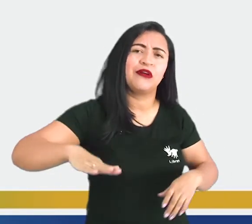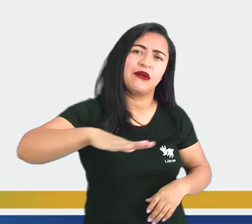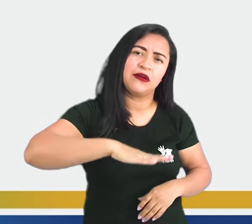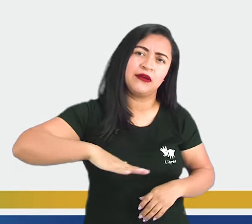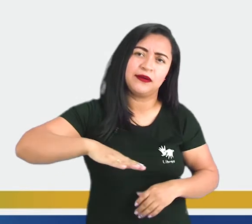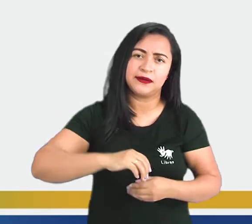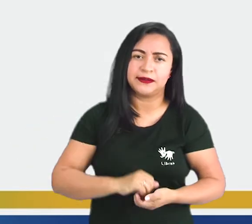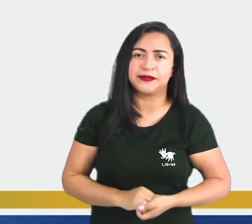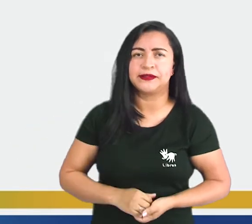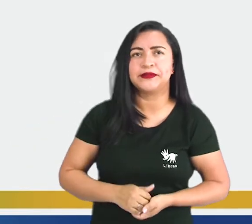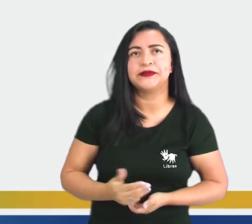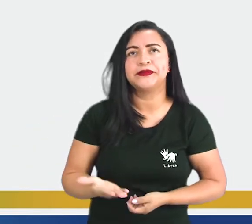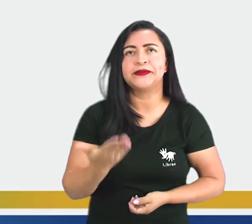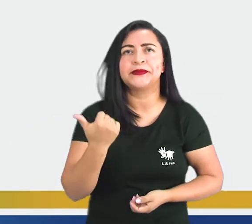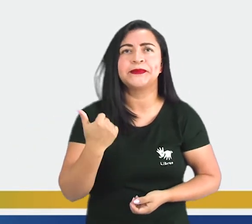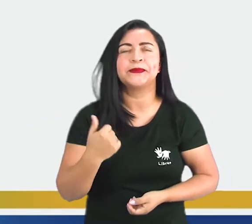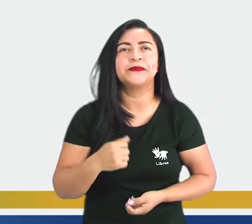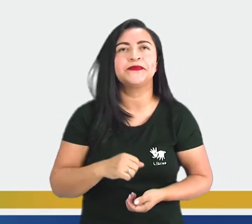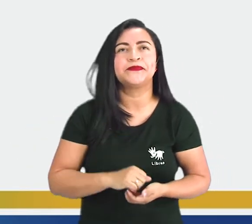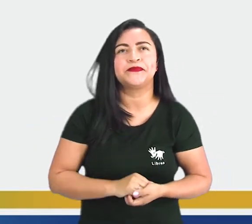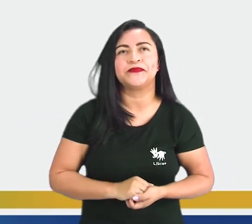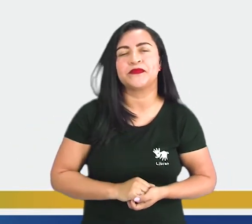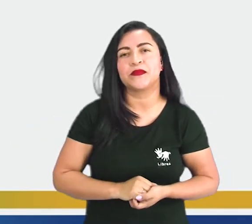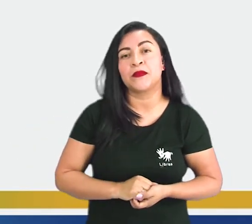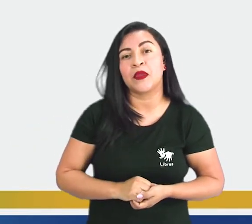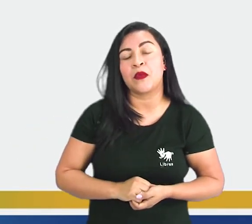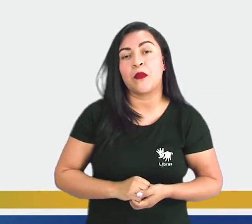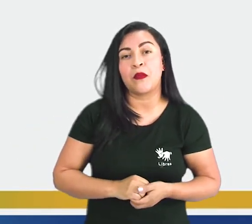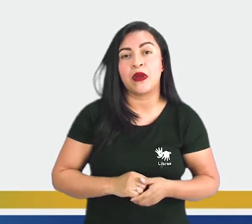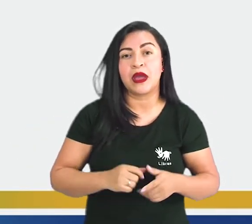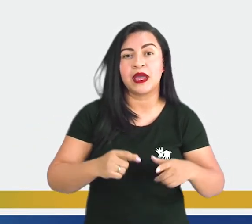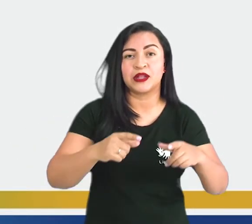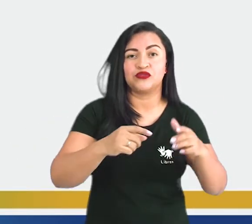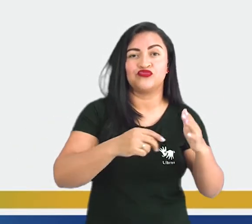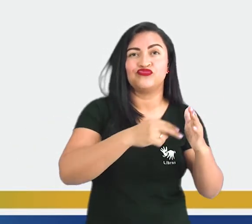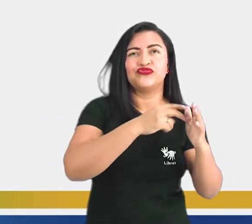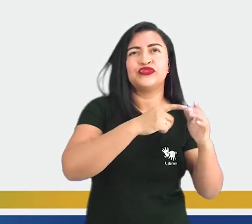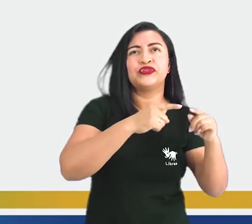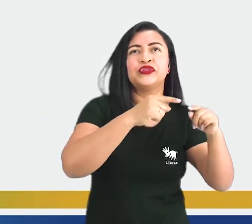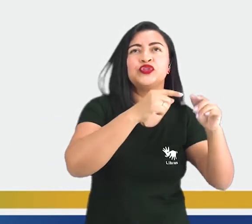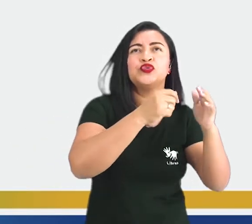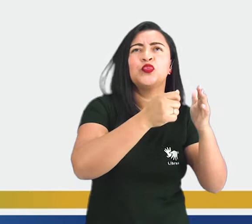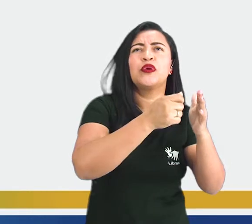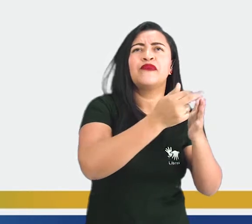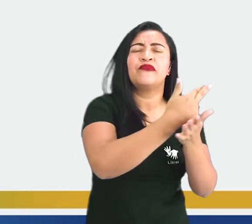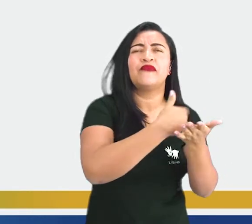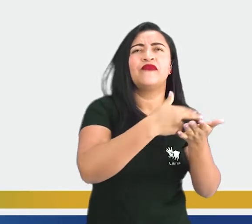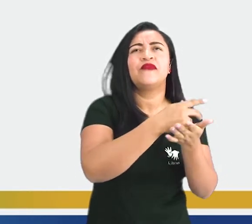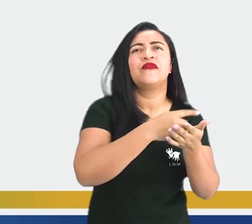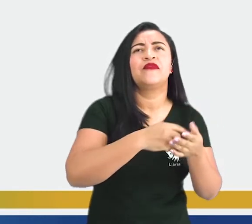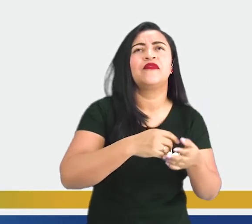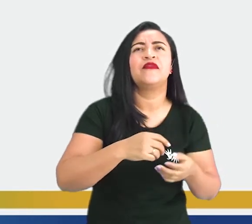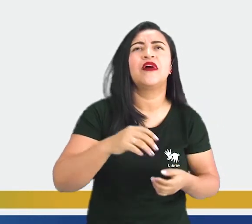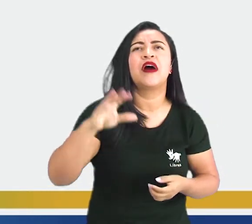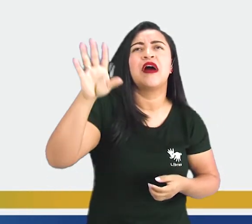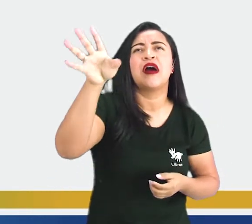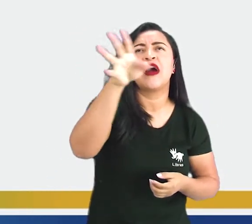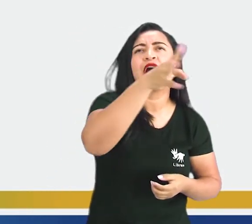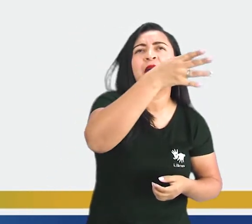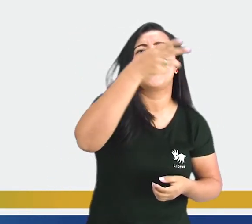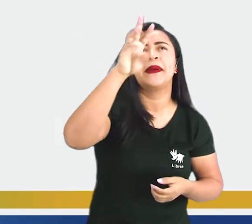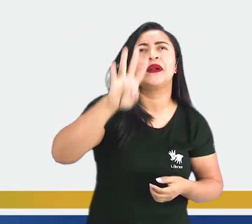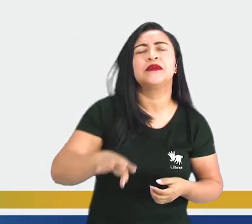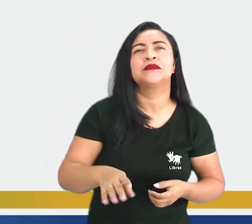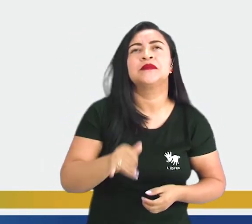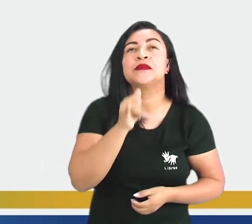Bom, veremos então agora a área de uma figura inscrita na malha quadriculada. No exemplo lá do campo de